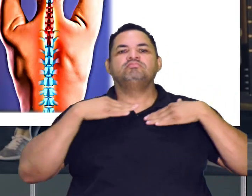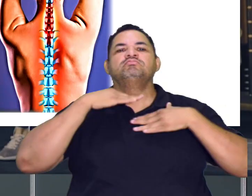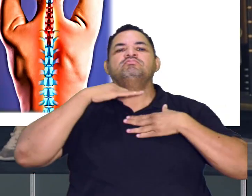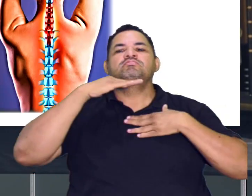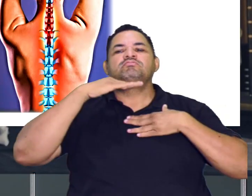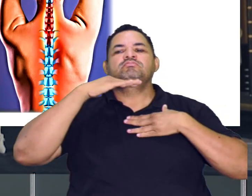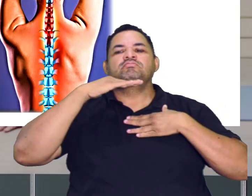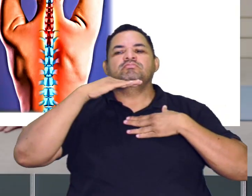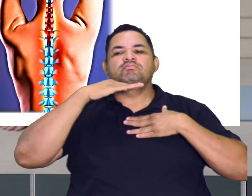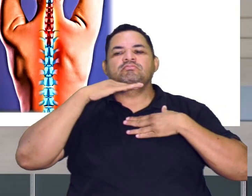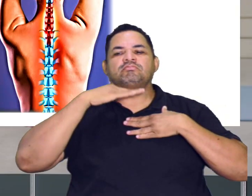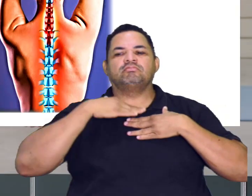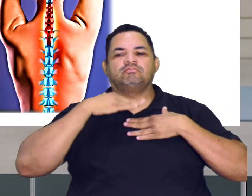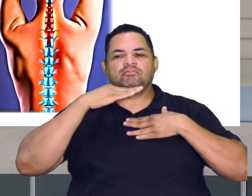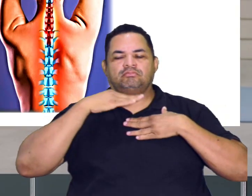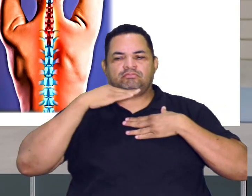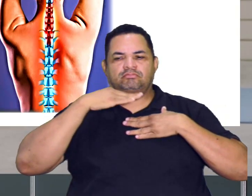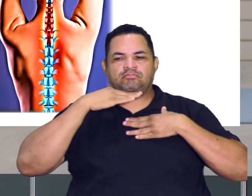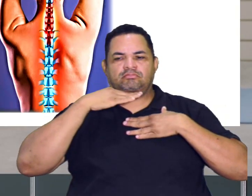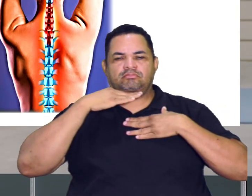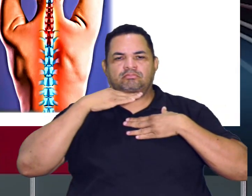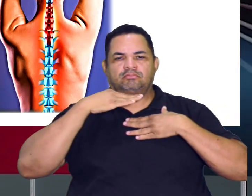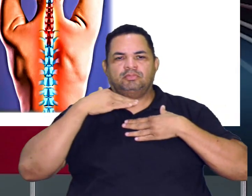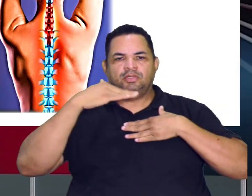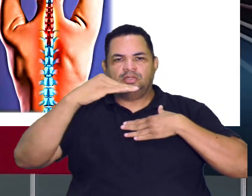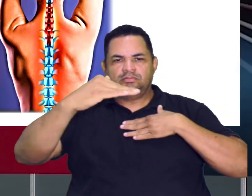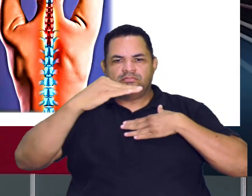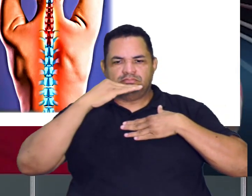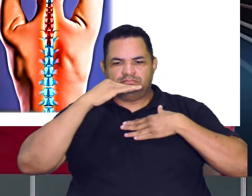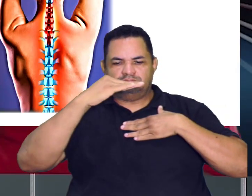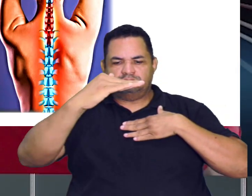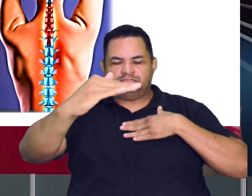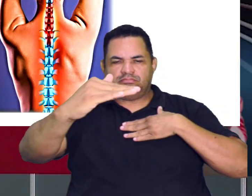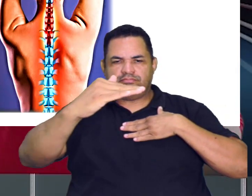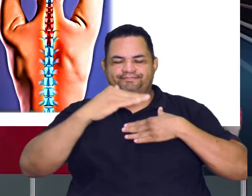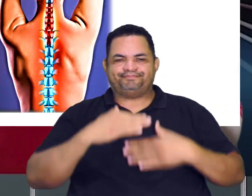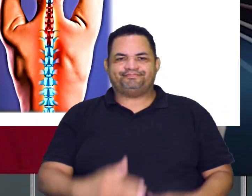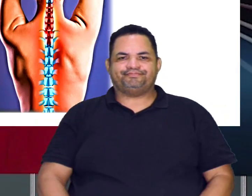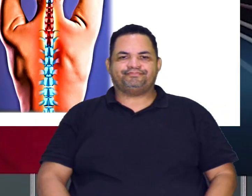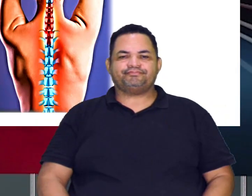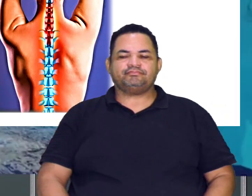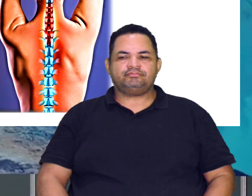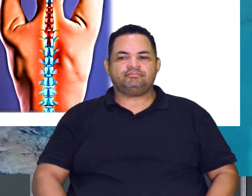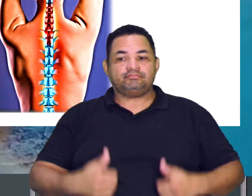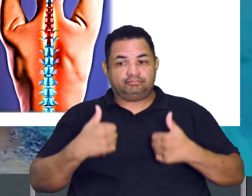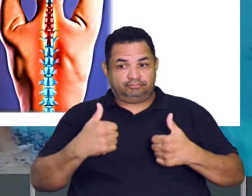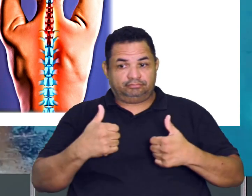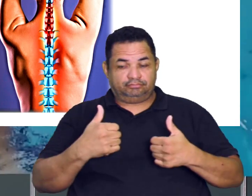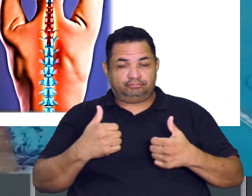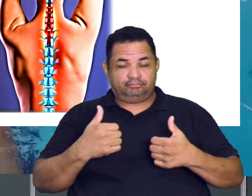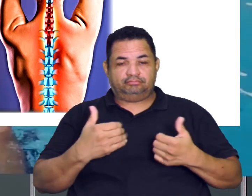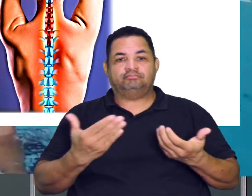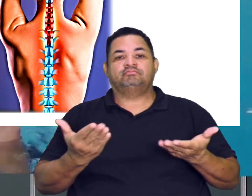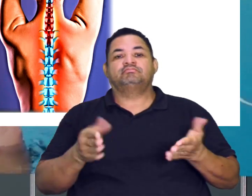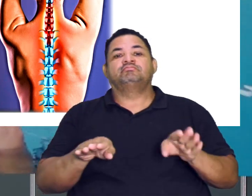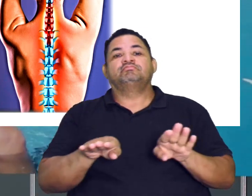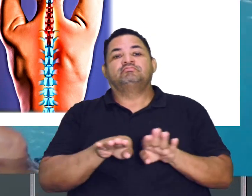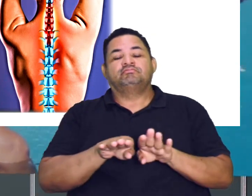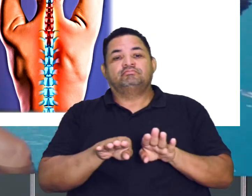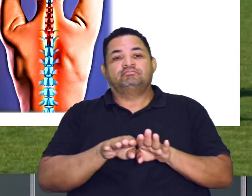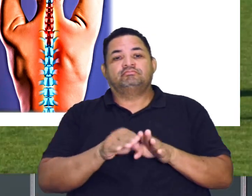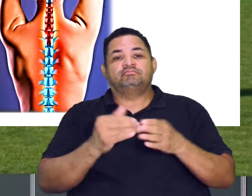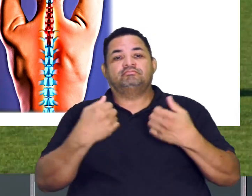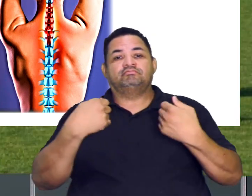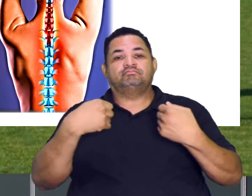altura aqui do teu queixo, tá? Na linha do horizonte, tá? Muito bem. Assim, caríssimo